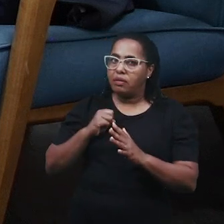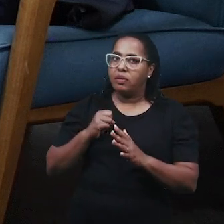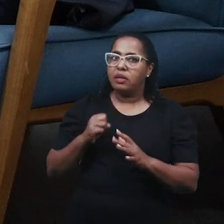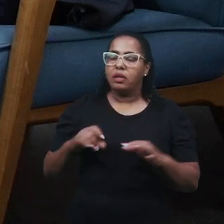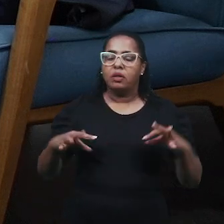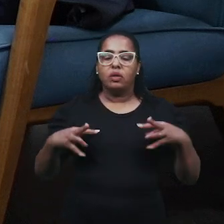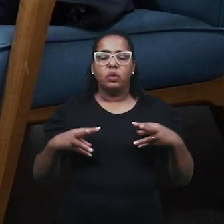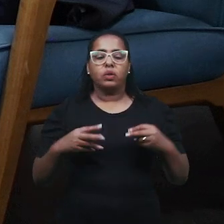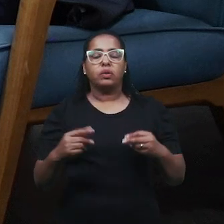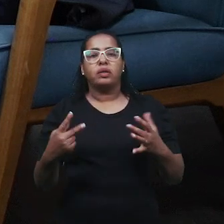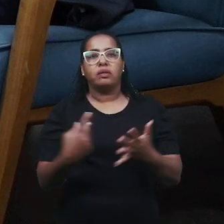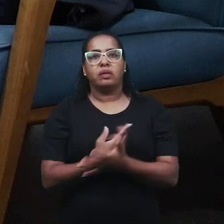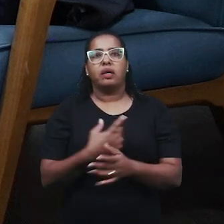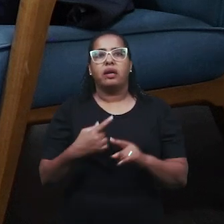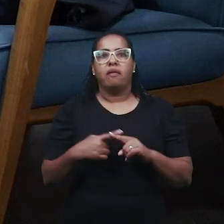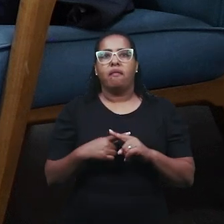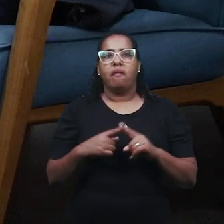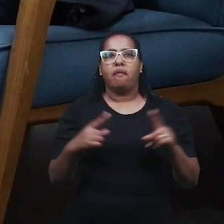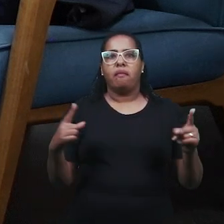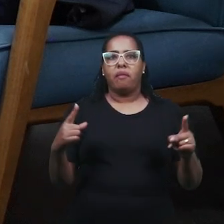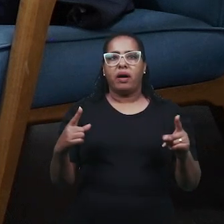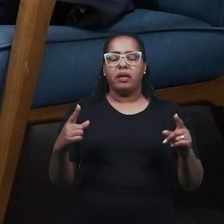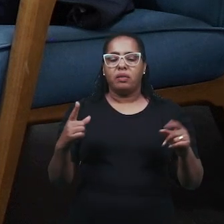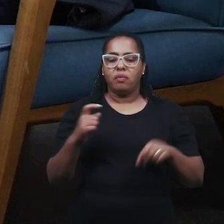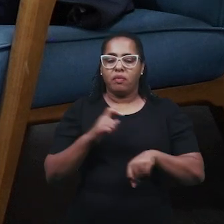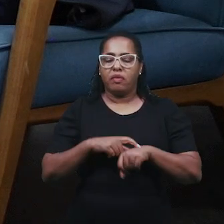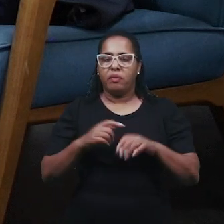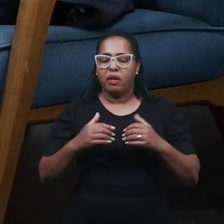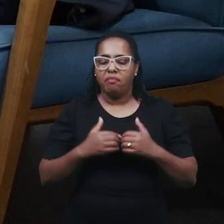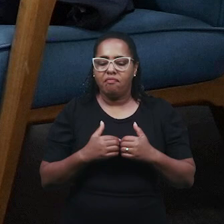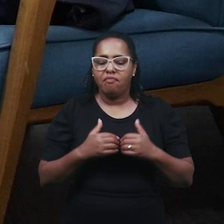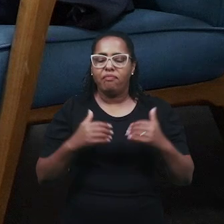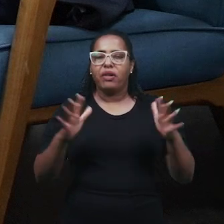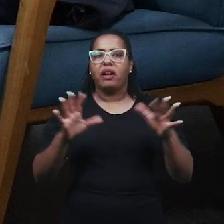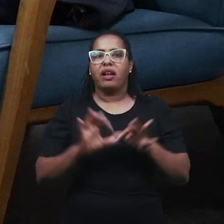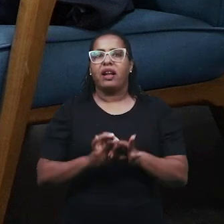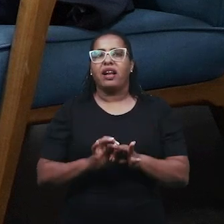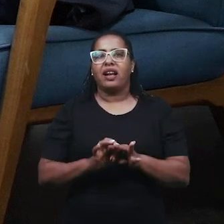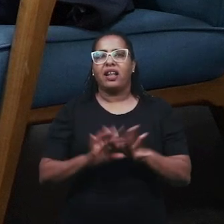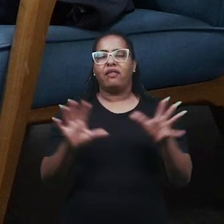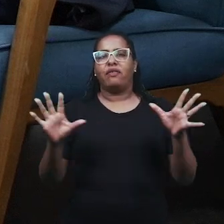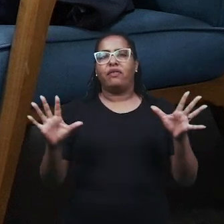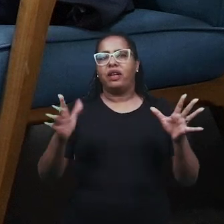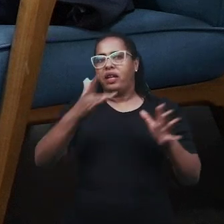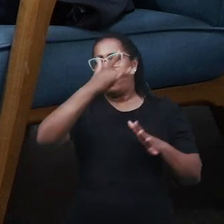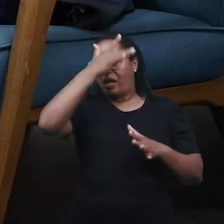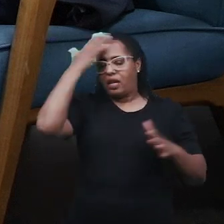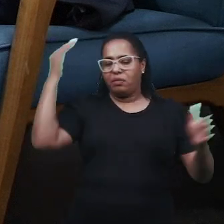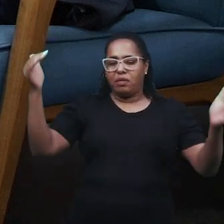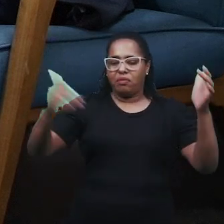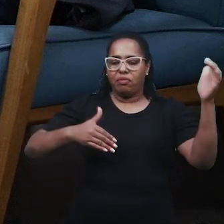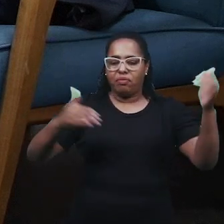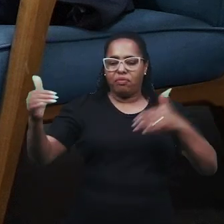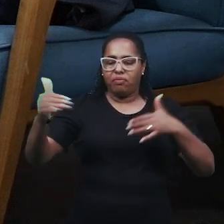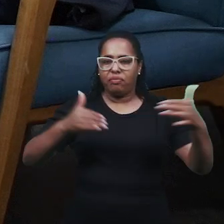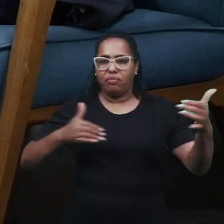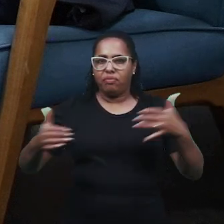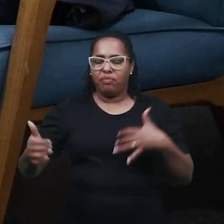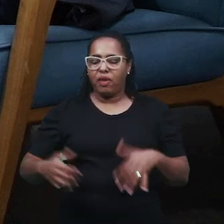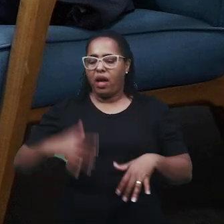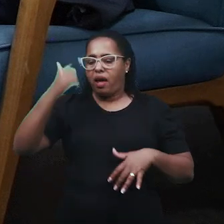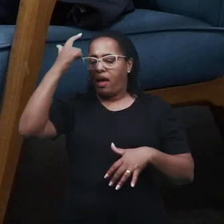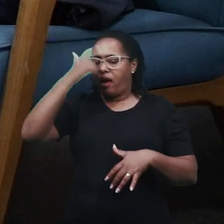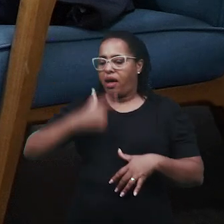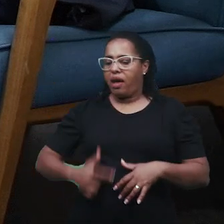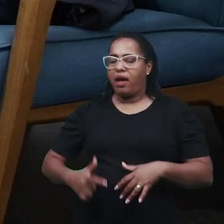Então tudo isso acontecia, mas quando as portas se abriram, muitos vieram, dizendo que são cristãos,